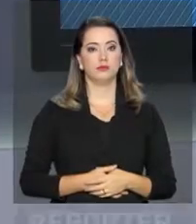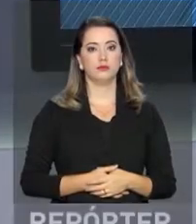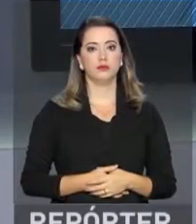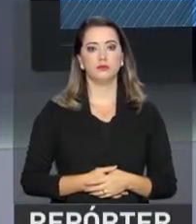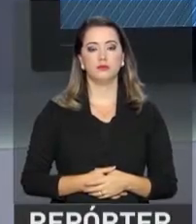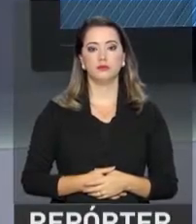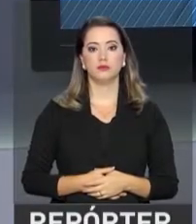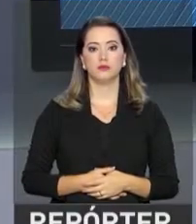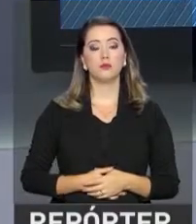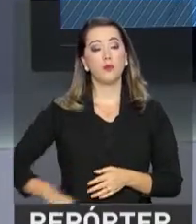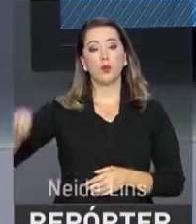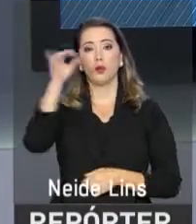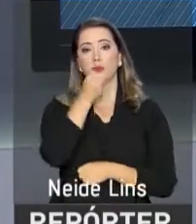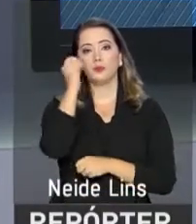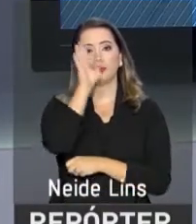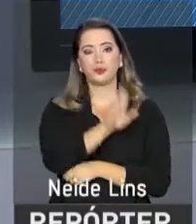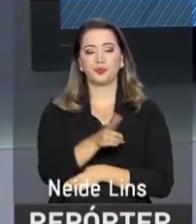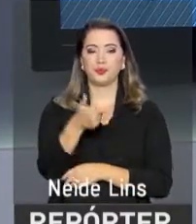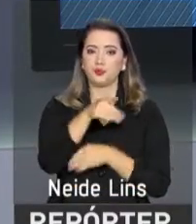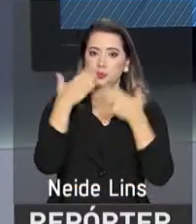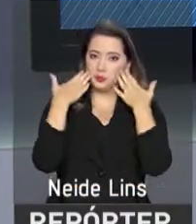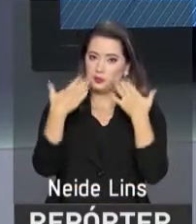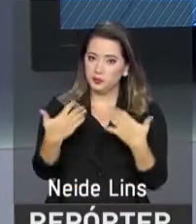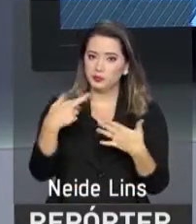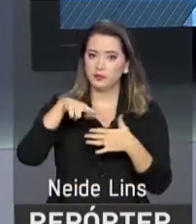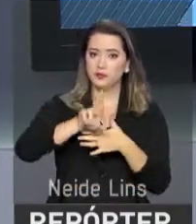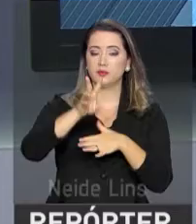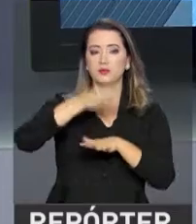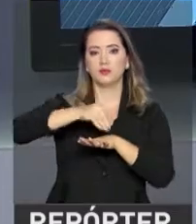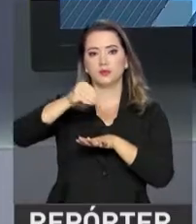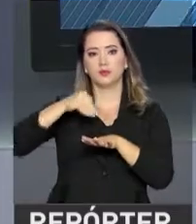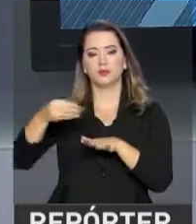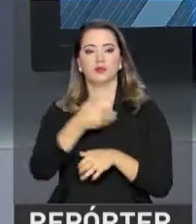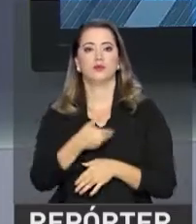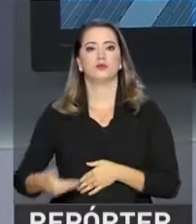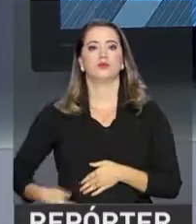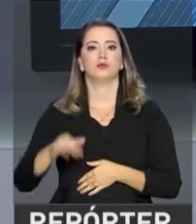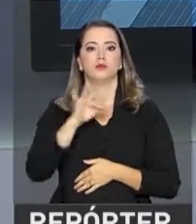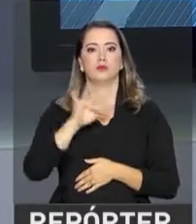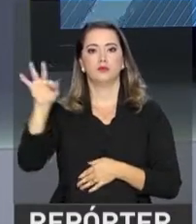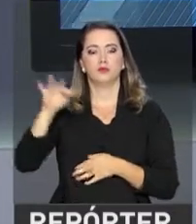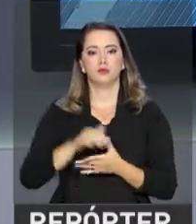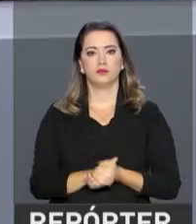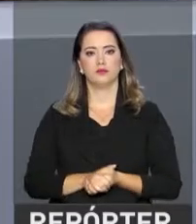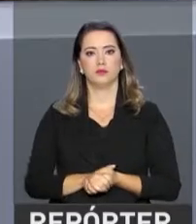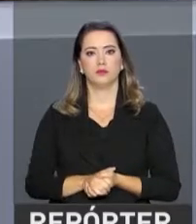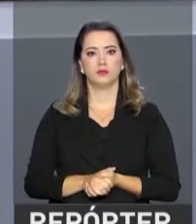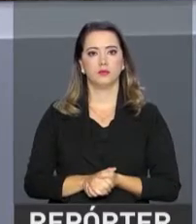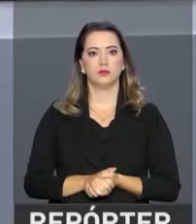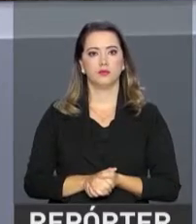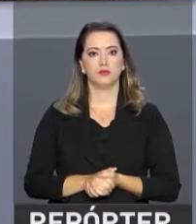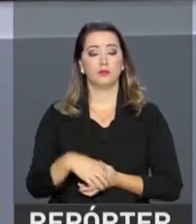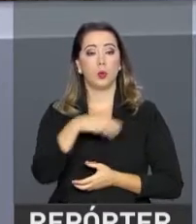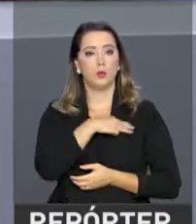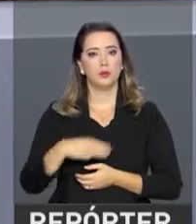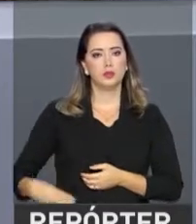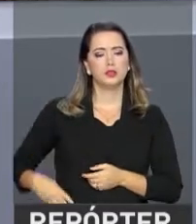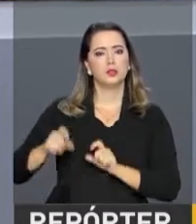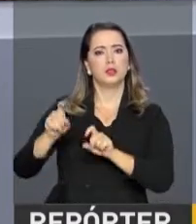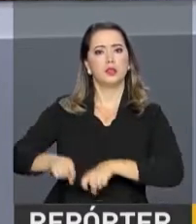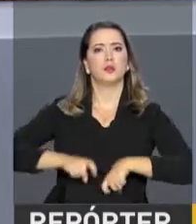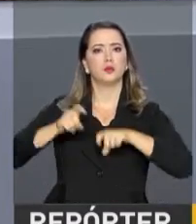olá boa tarde estamos de volta com o repórter nbr e as notícias do governo federal o ministro da agricultura